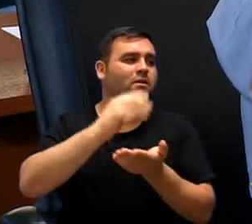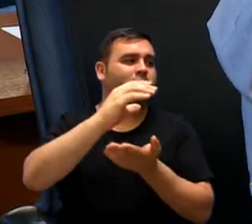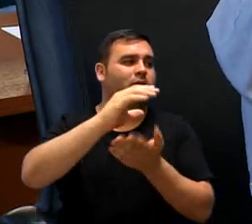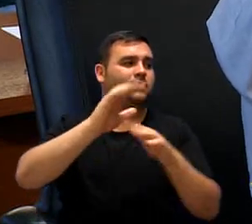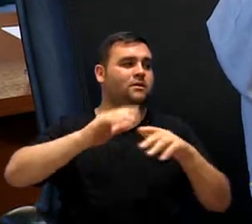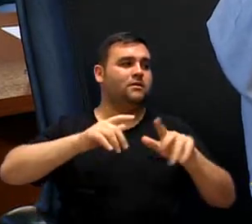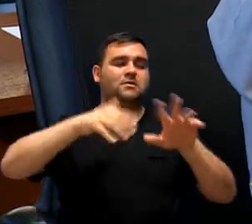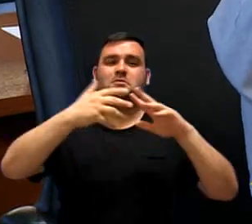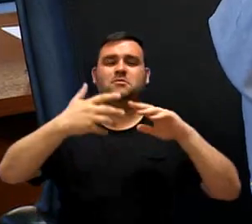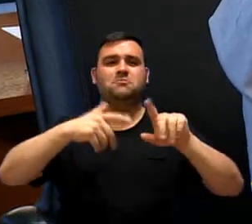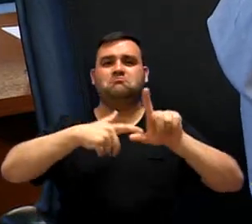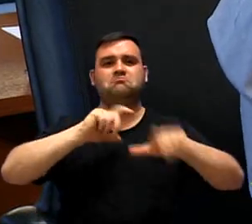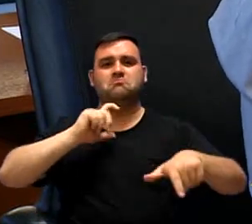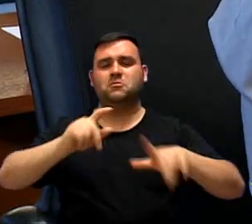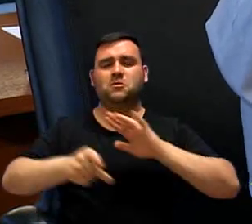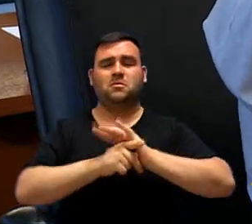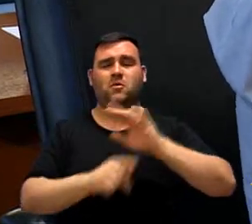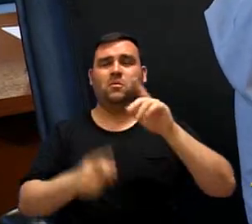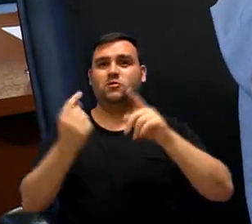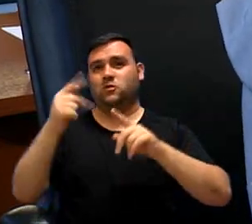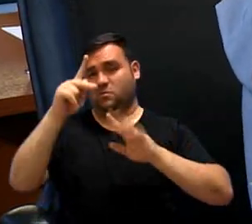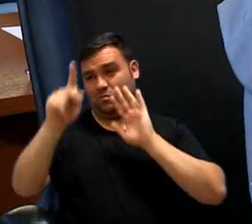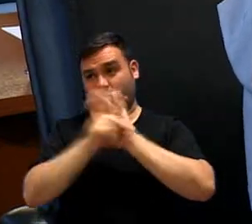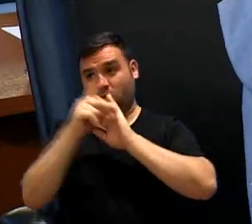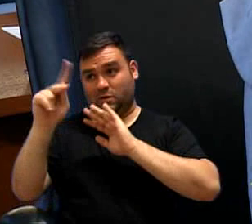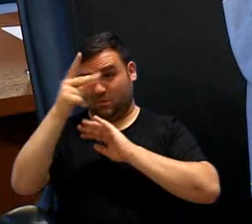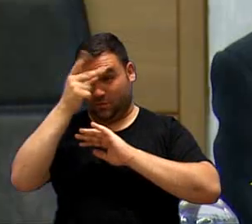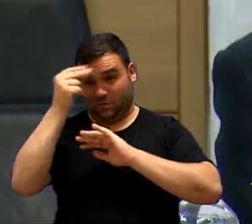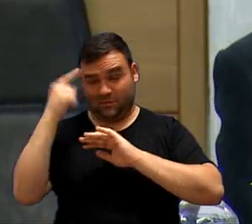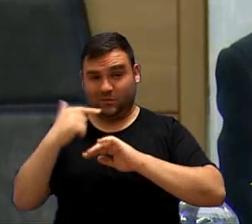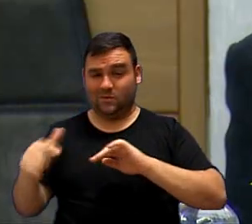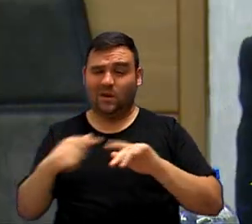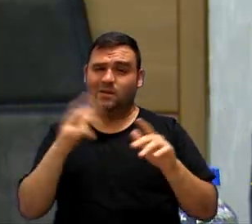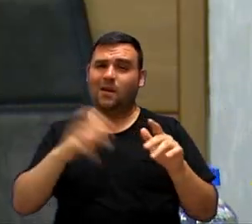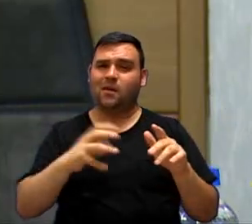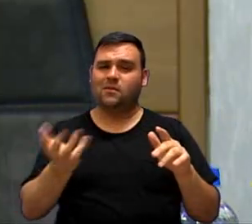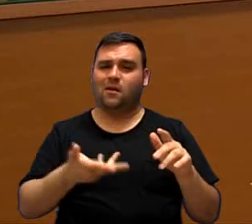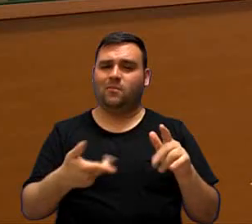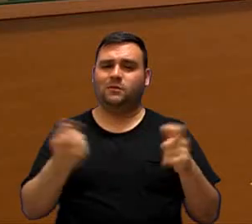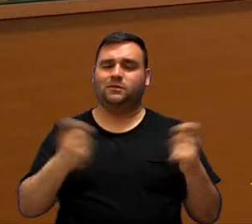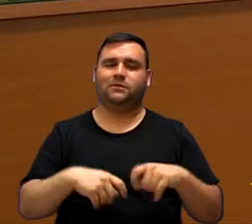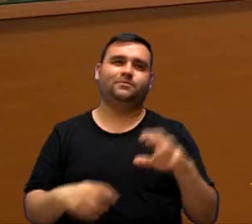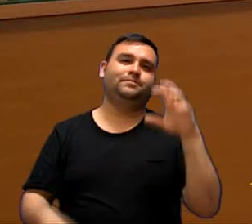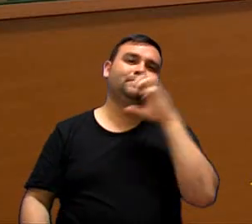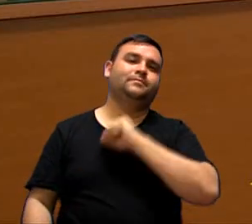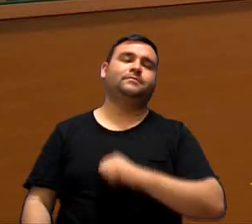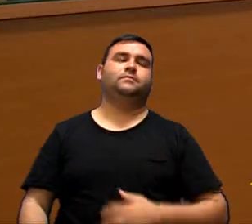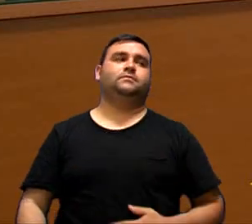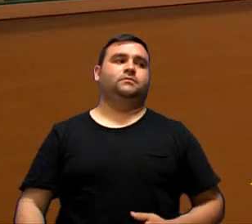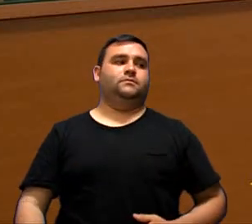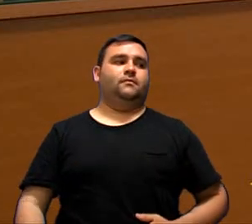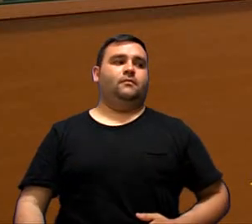de recursos próprios, ponto 1, seria muito mais... Mais rápido, mais ágil. Rápido, é isso que eu quero dizer. Rapidinho.